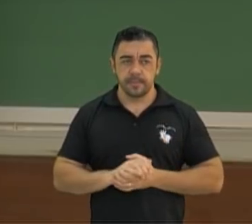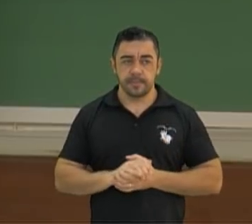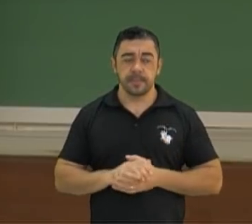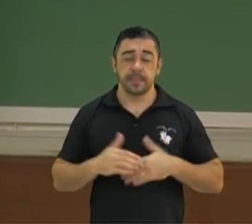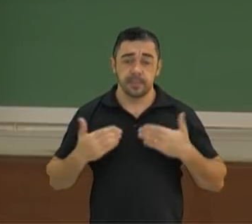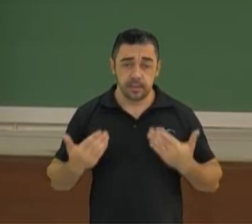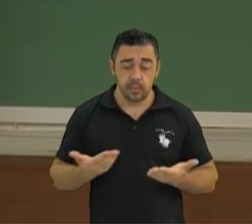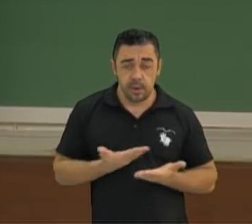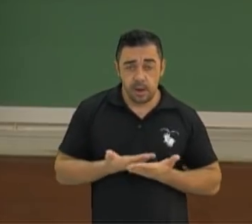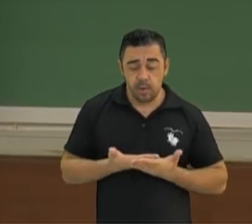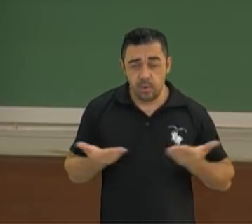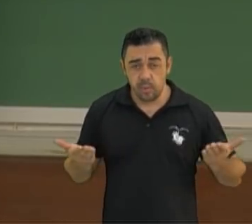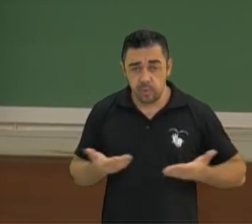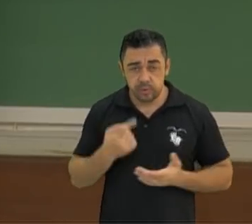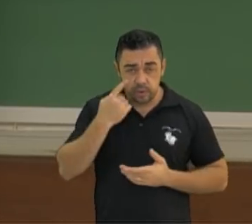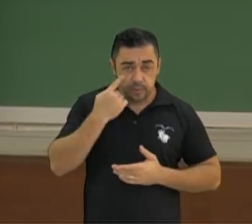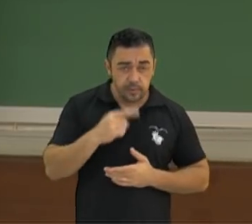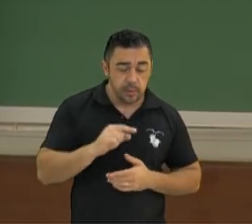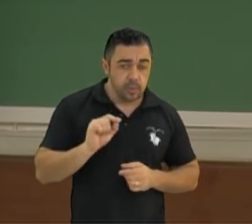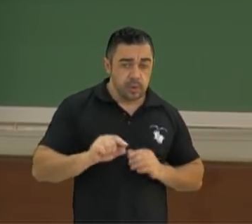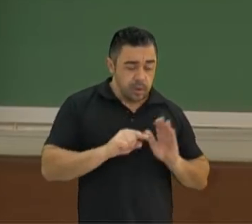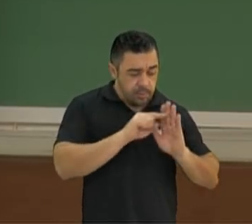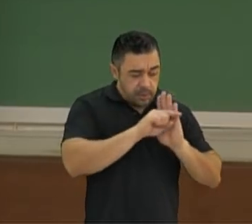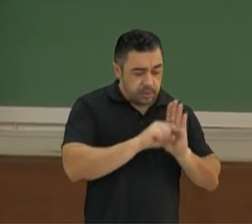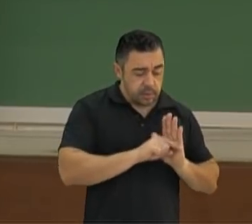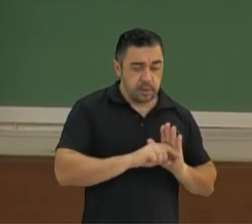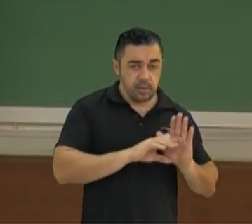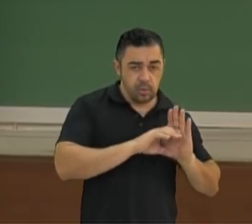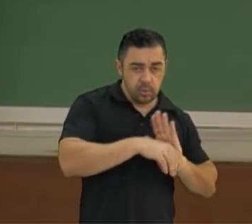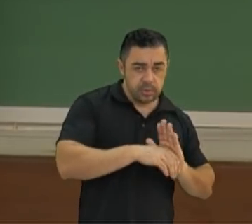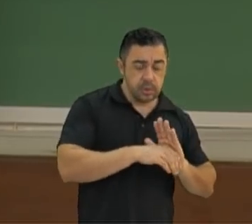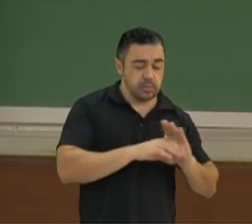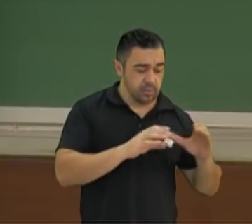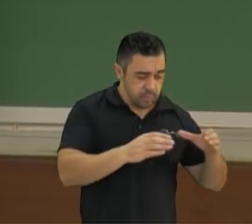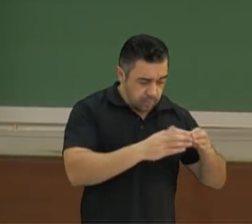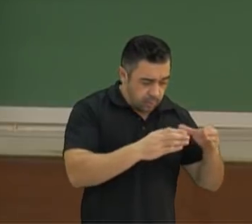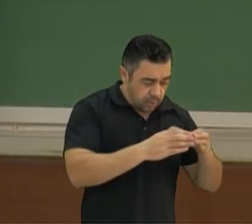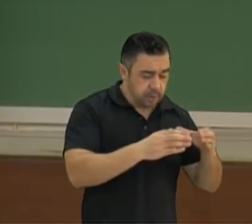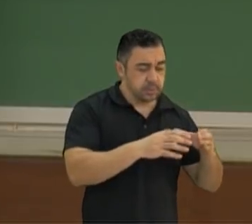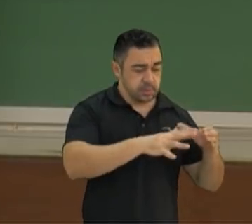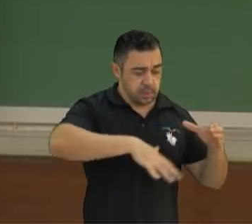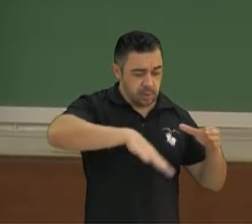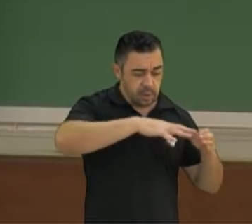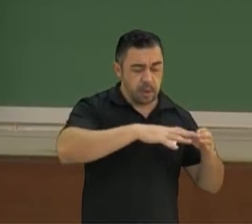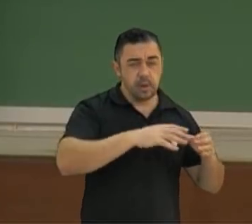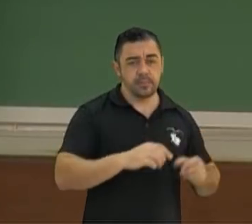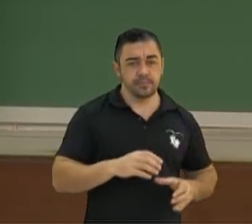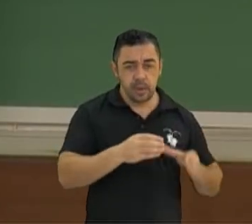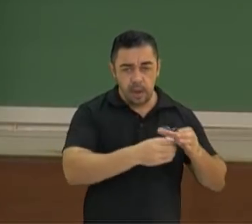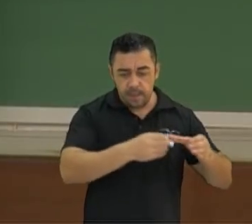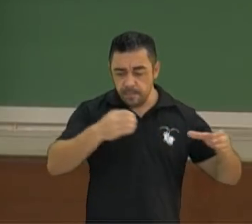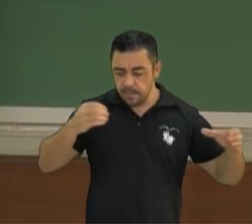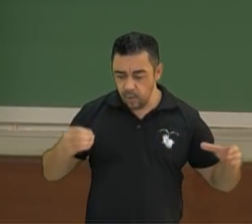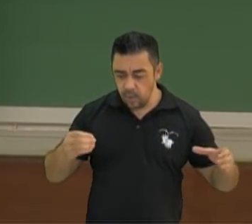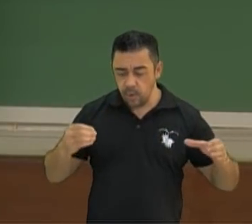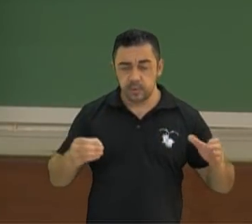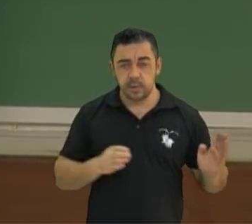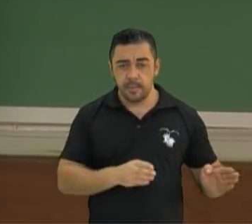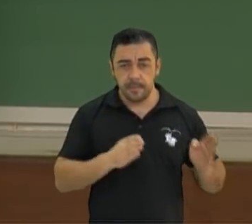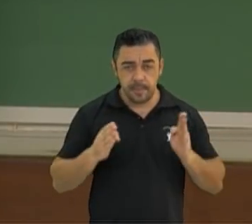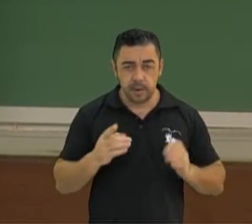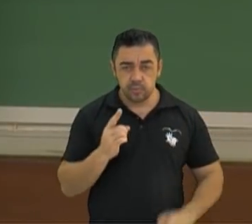Bom, então na aula de hoje nós falamos sobre o conceito de população e amostra parte 1. Na próxima aula nós